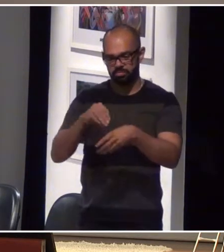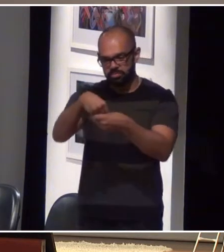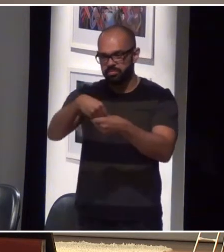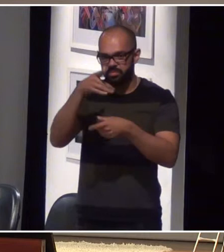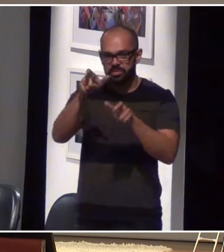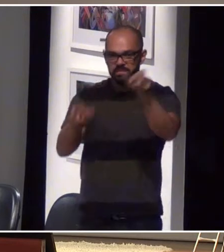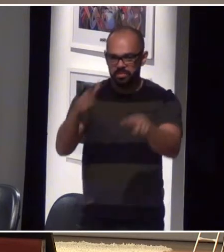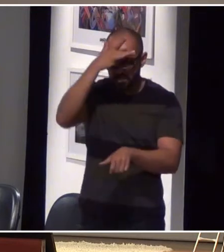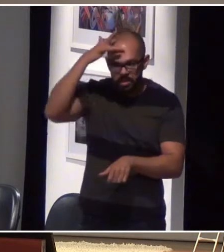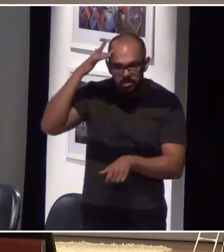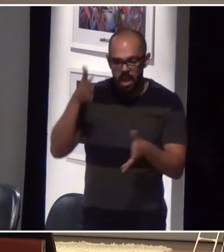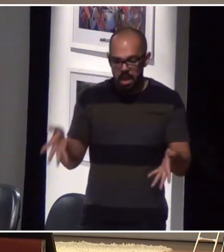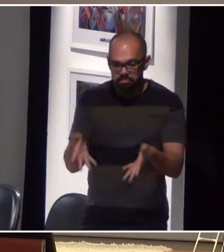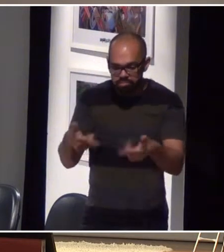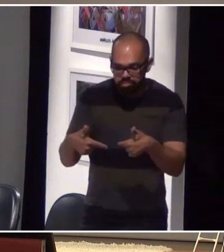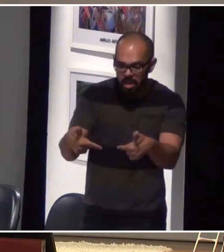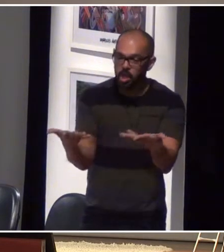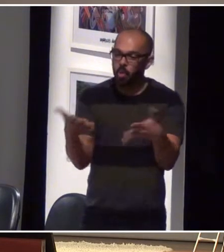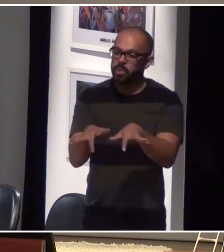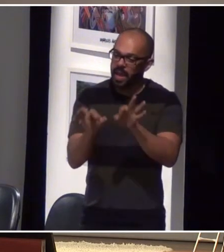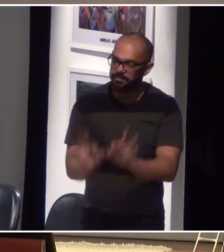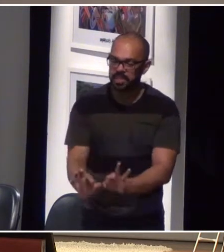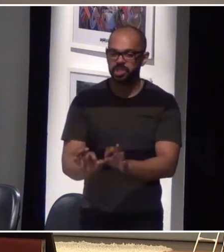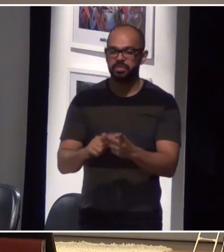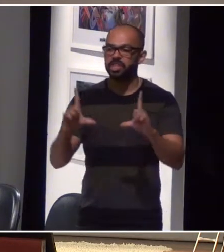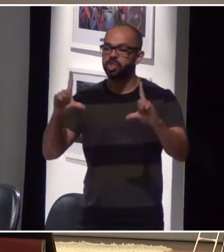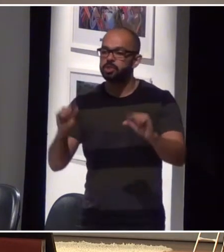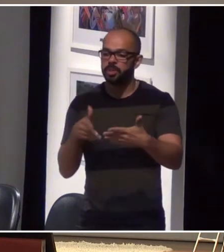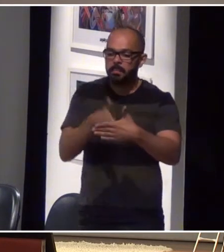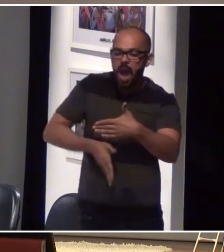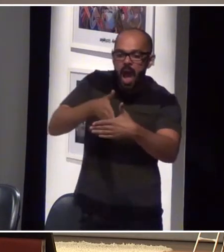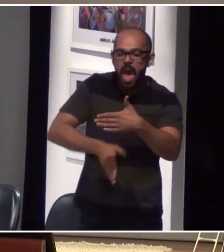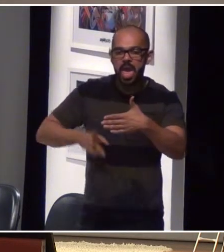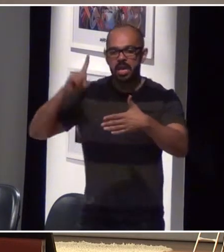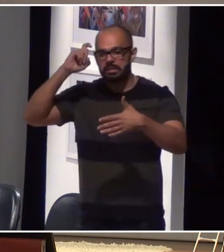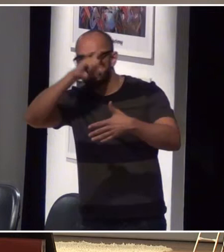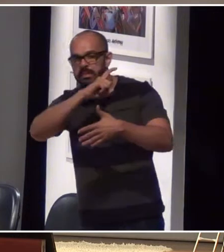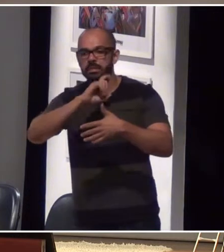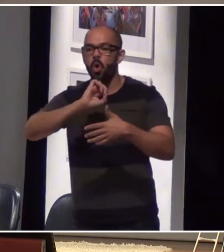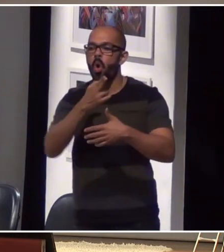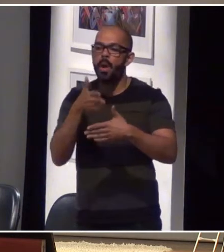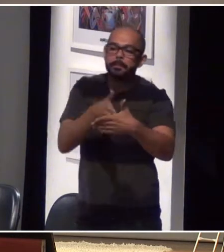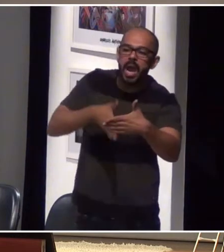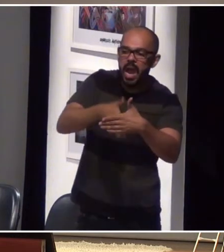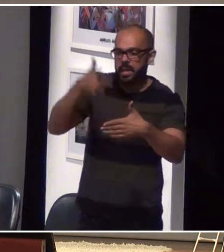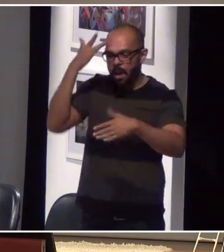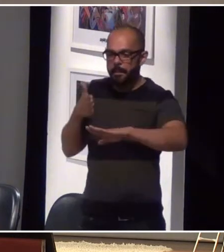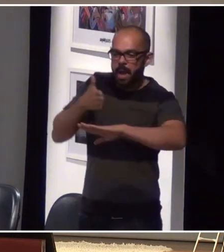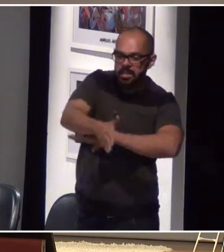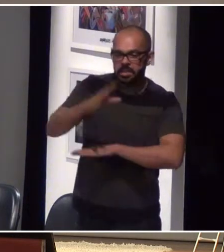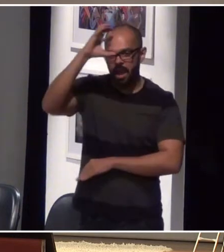envolvidos, ações que possam promover uma inclusão mais afetiva, diminuindo as barreiras que dificultam ou impedem a